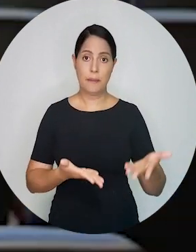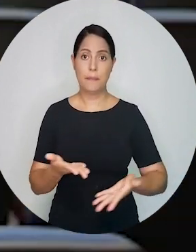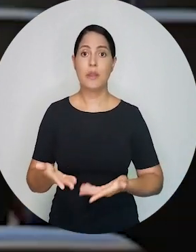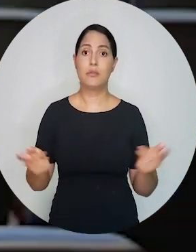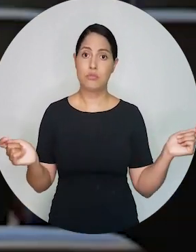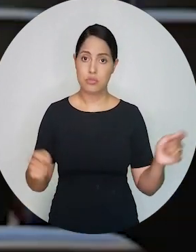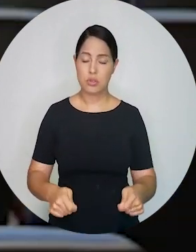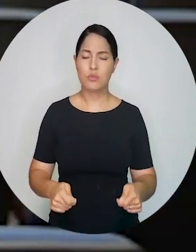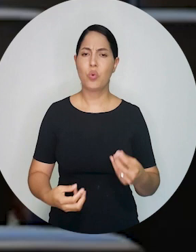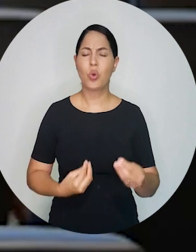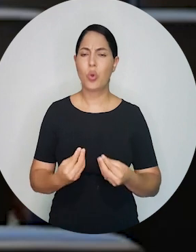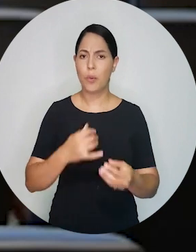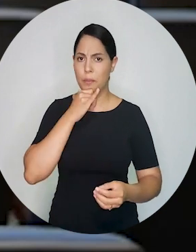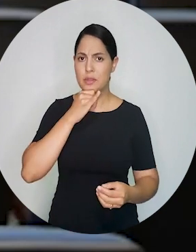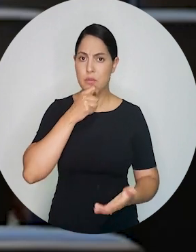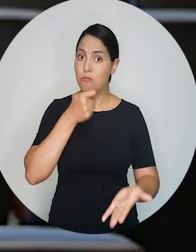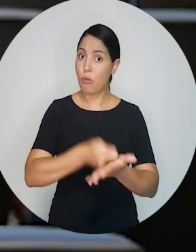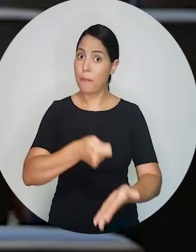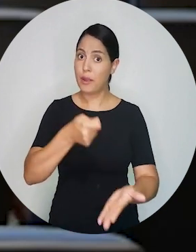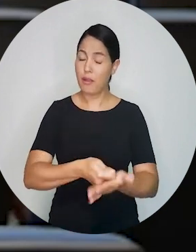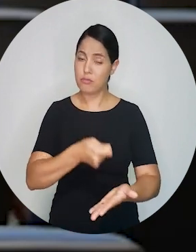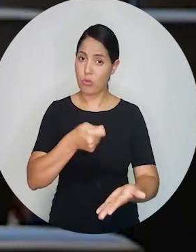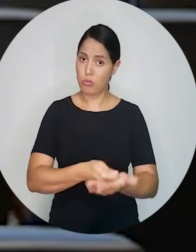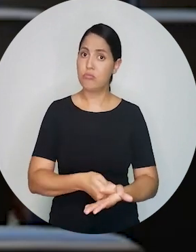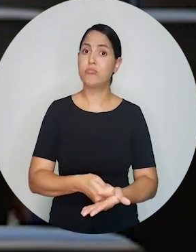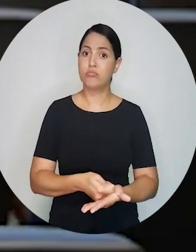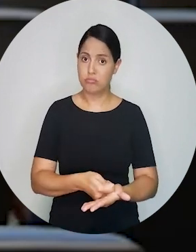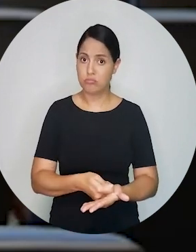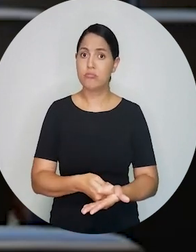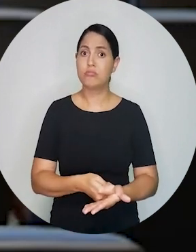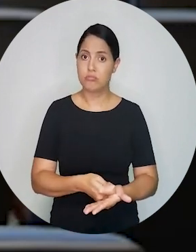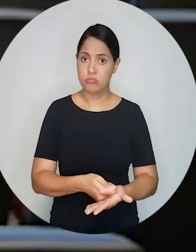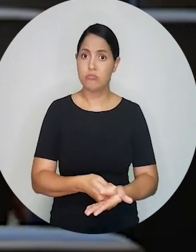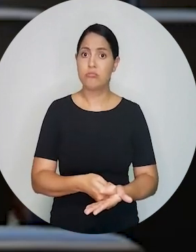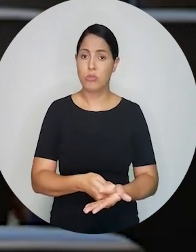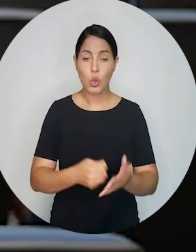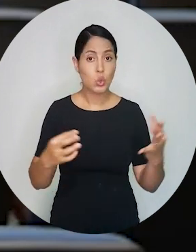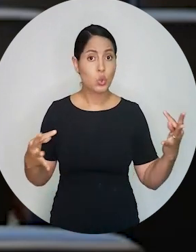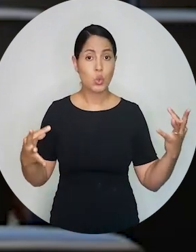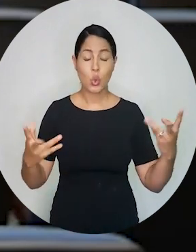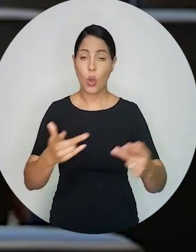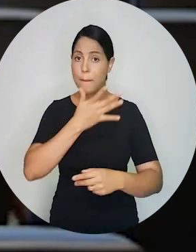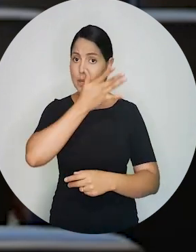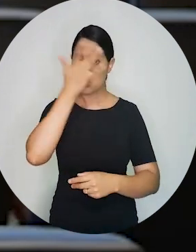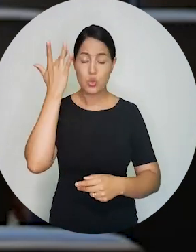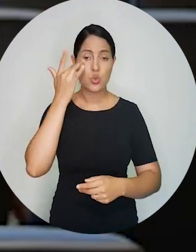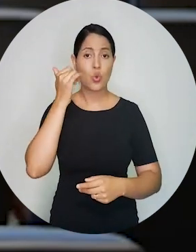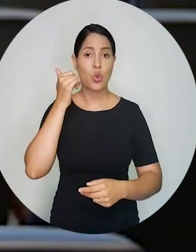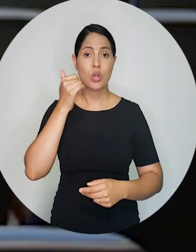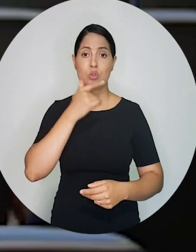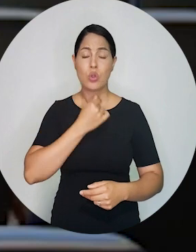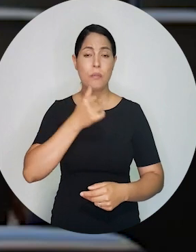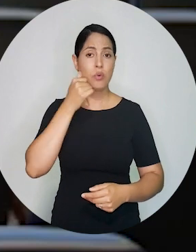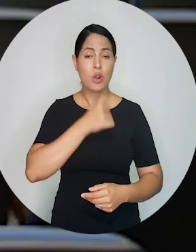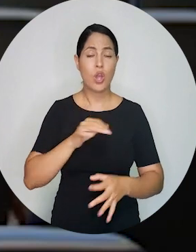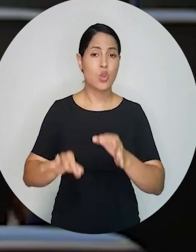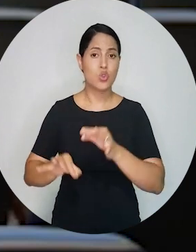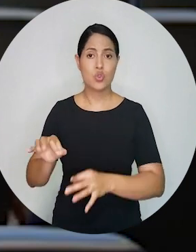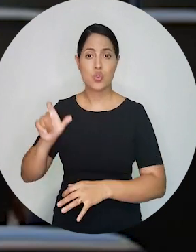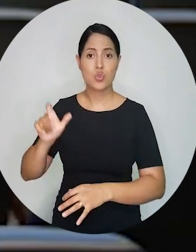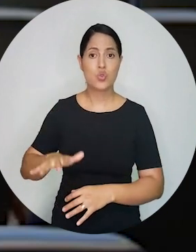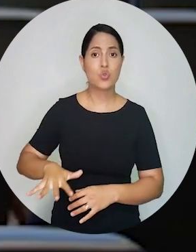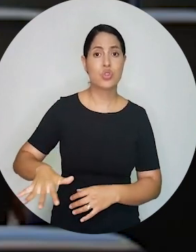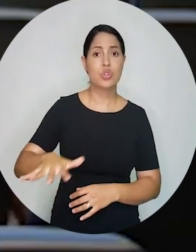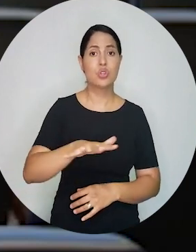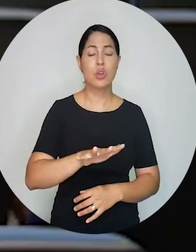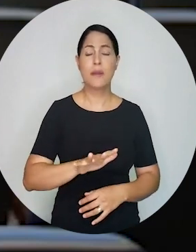um protocolo para julgamento com perspectiva de gênero, que deve obrigatoriamente ser ouvido e